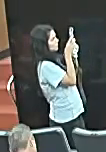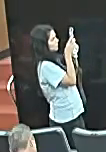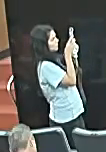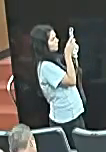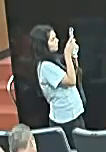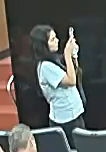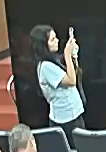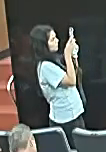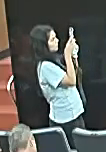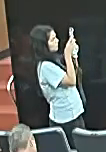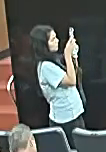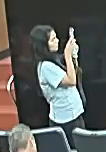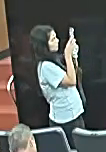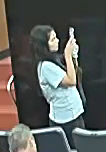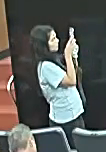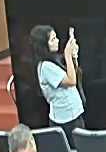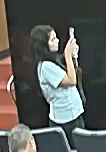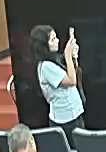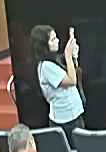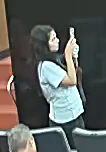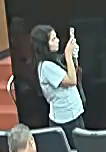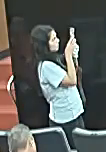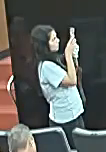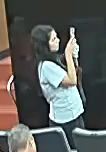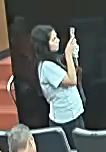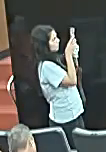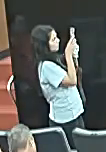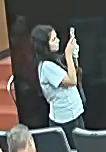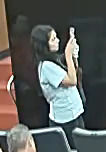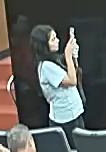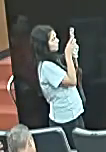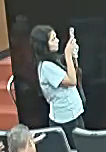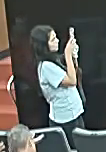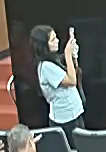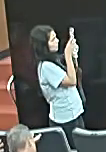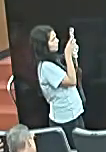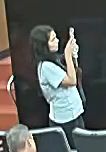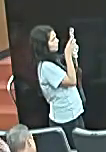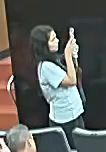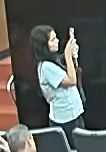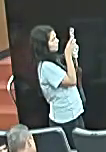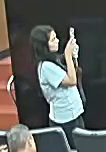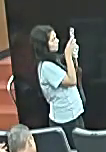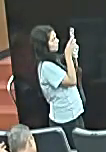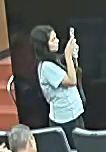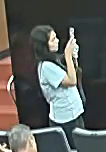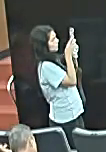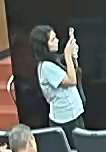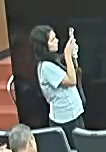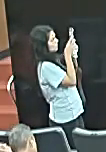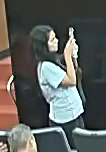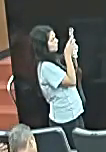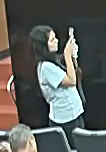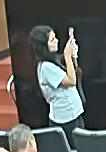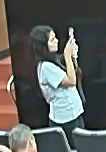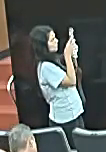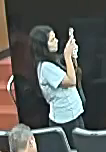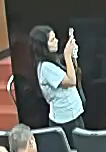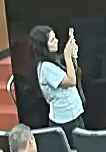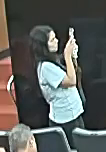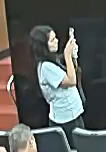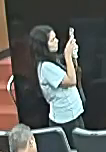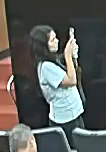queremos discutir todo o sistema prisional melhor senhores nós queremos recomeçar do zero reconstruir o sistema prisional